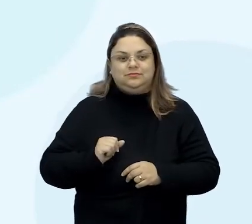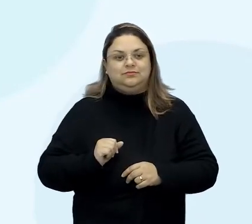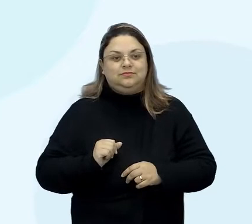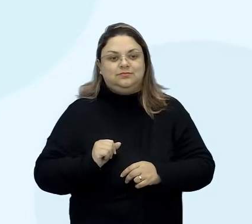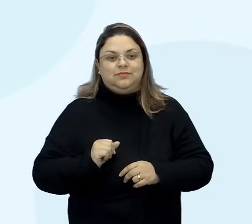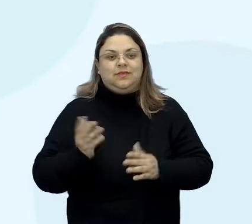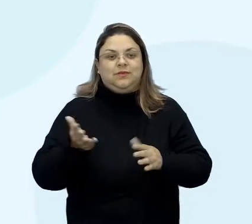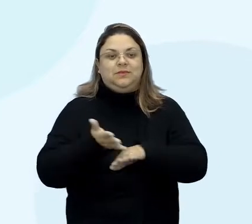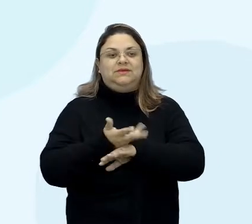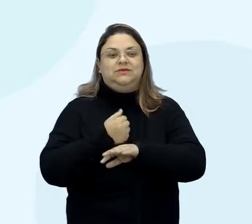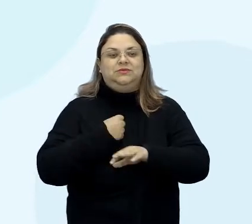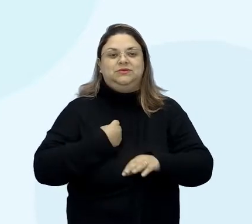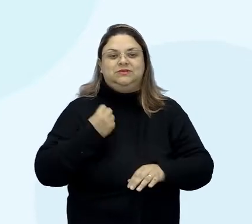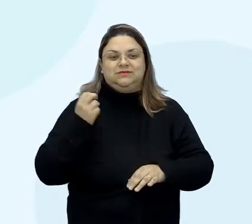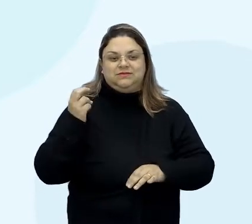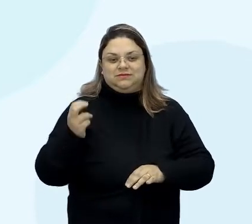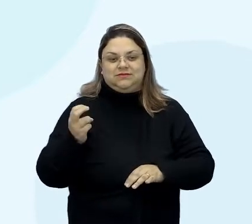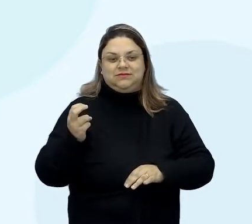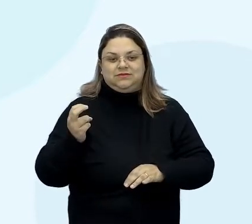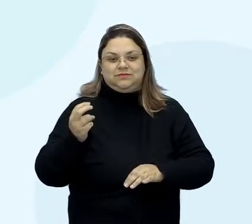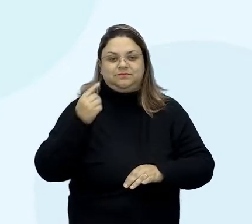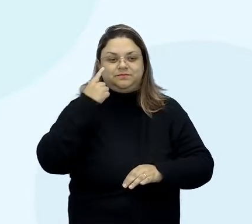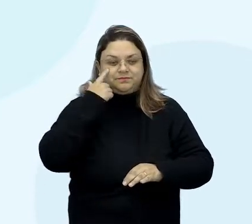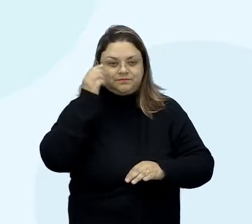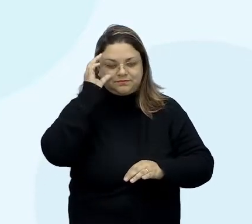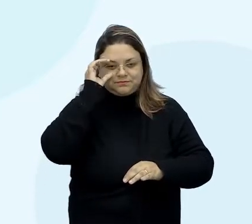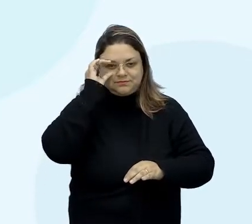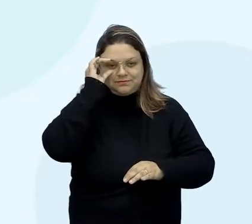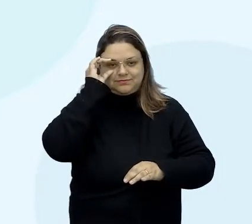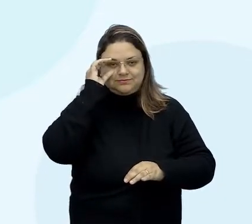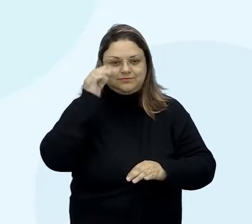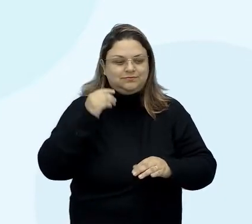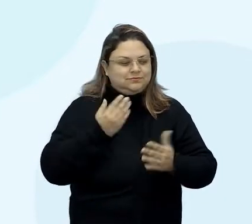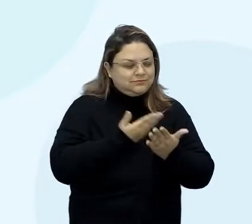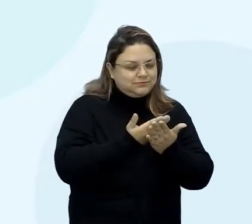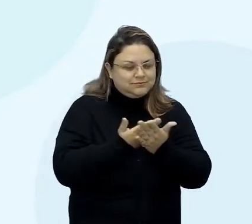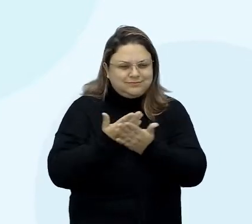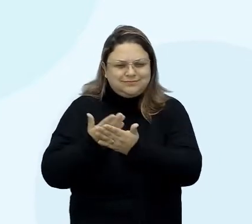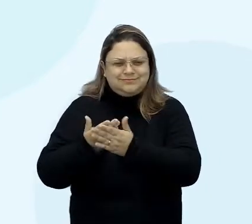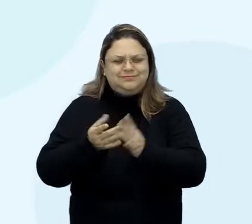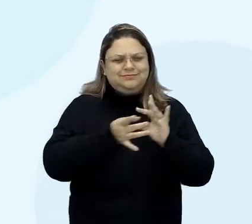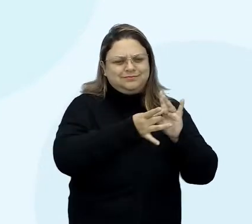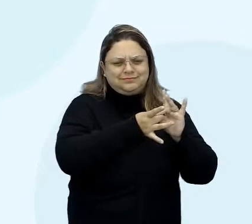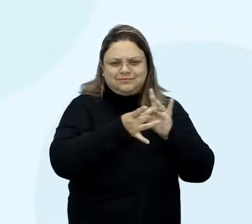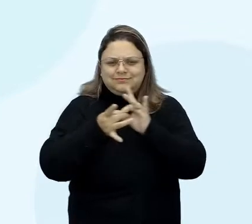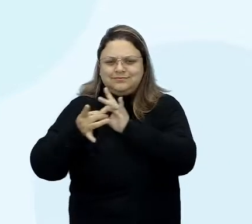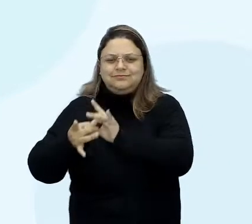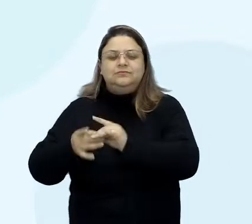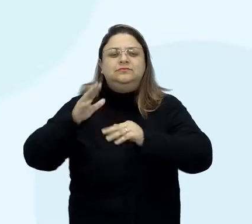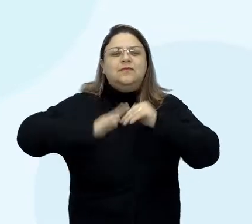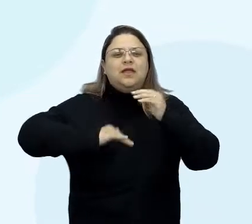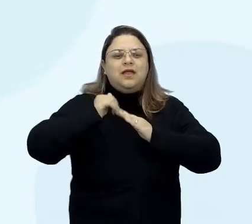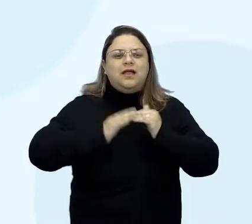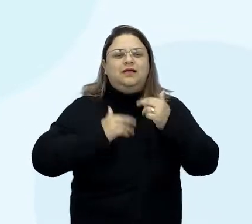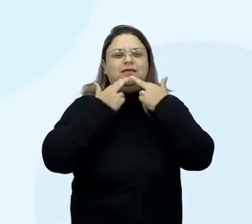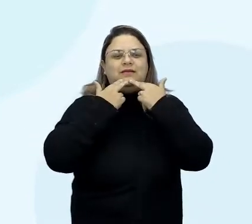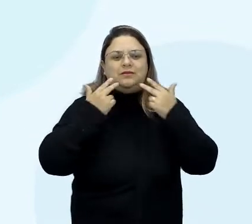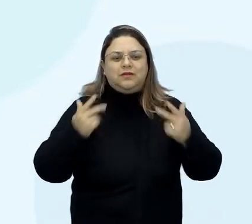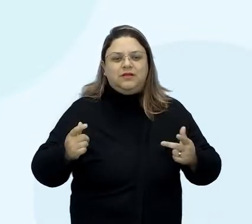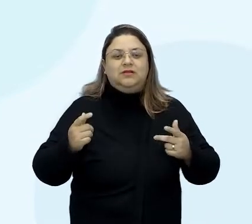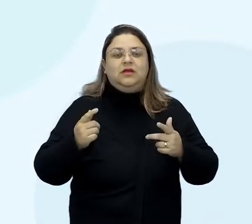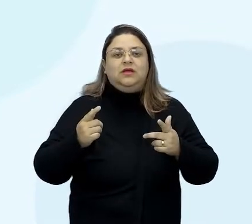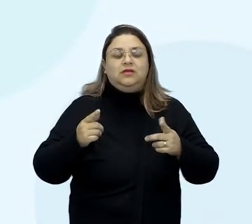na verdade, mapear e criar por meio de práticas de linguagens, possibilidades de atuação